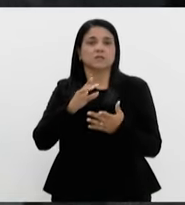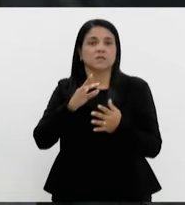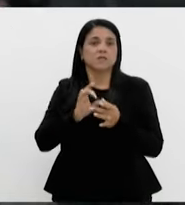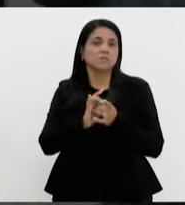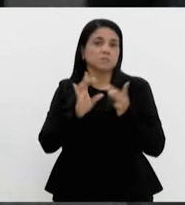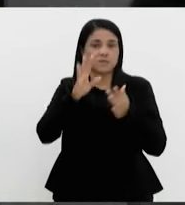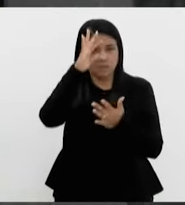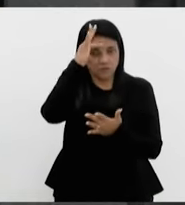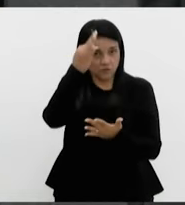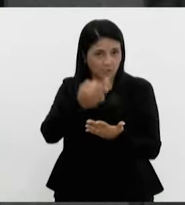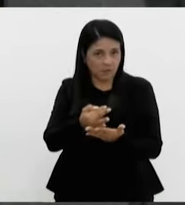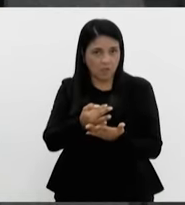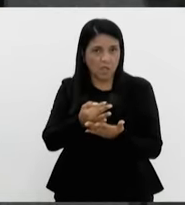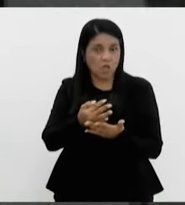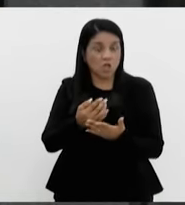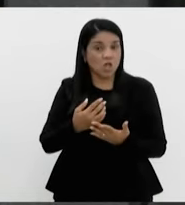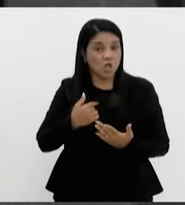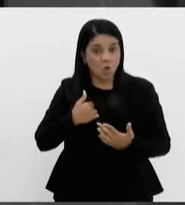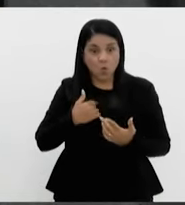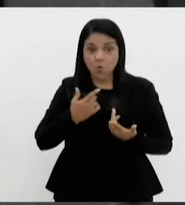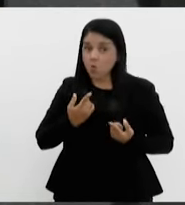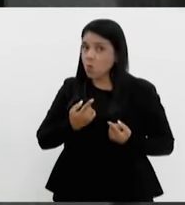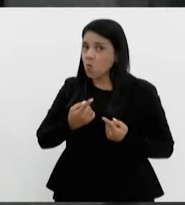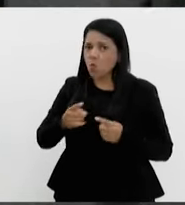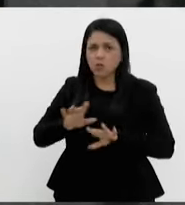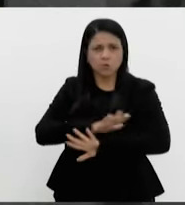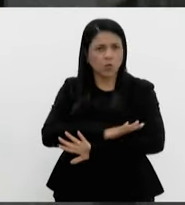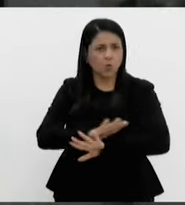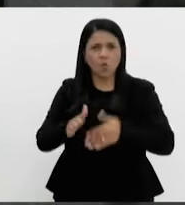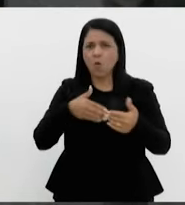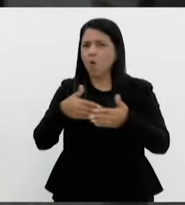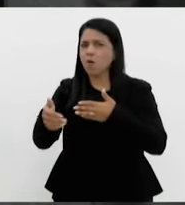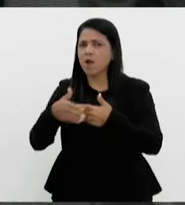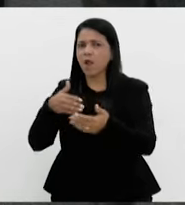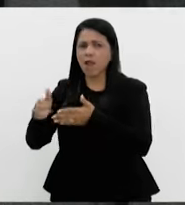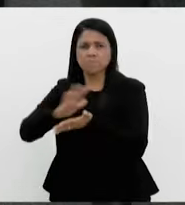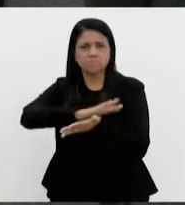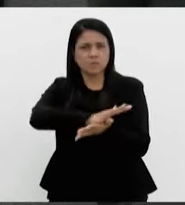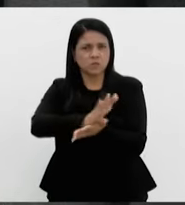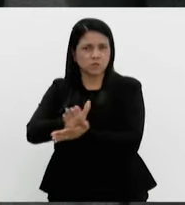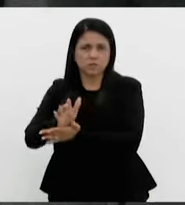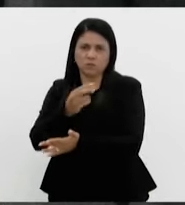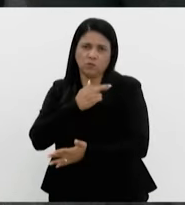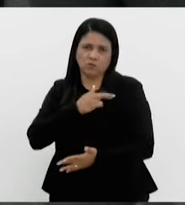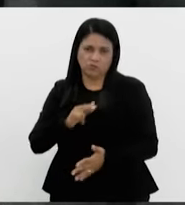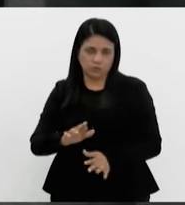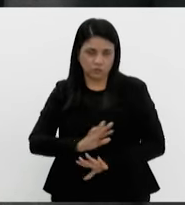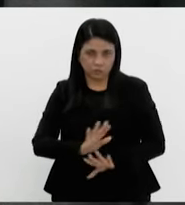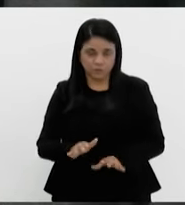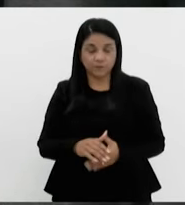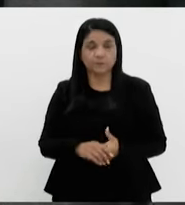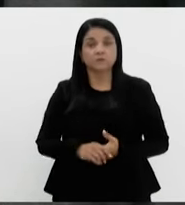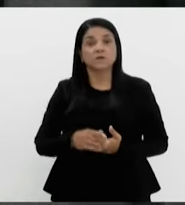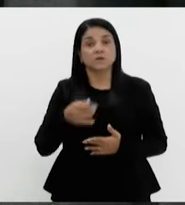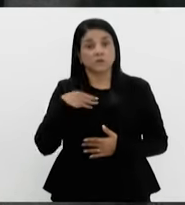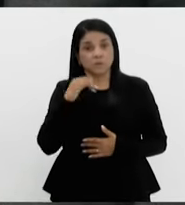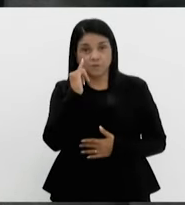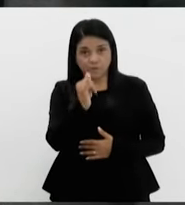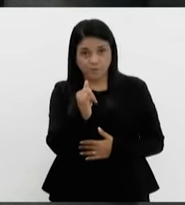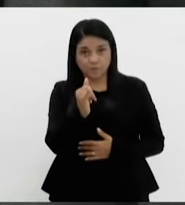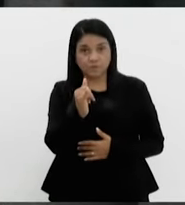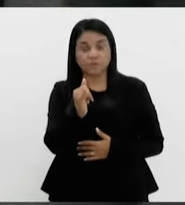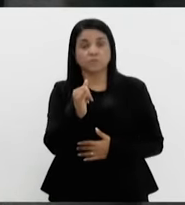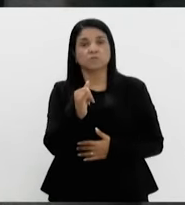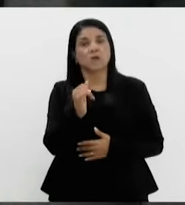de intolerância. Contra qualquer tipo de intolerância. Digo mais o seguinte,